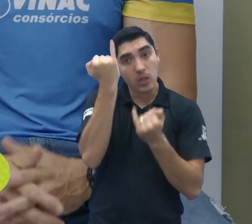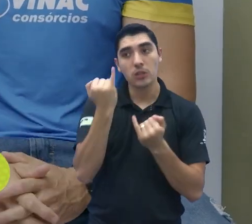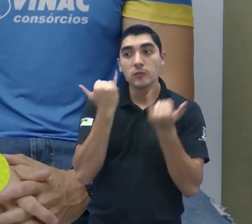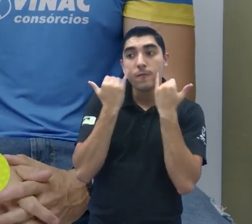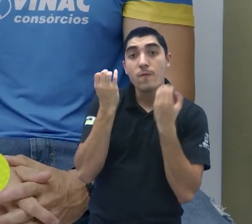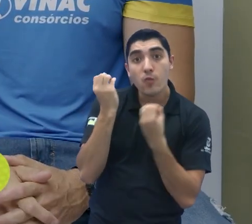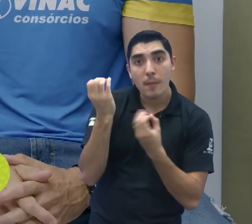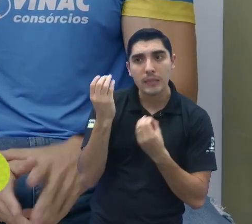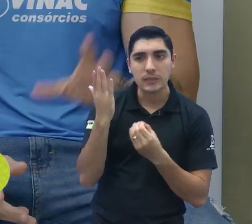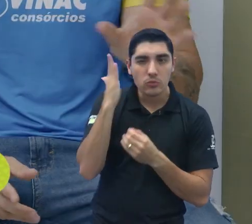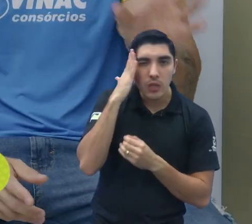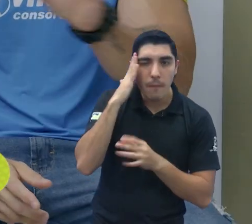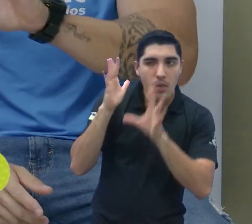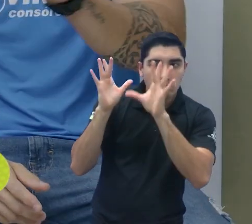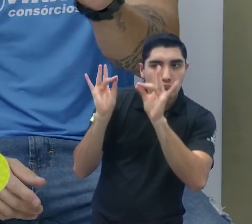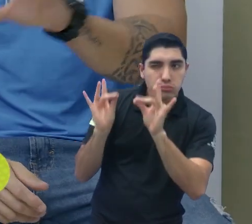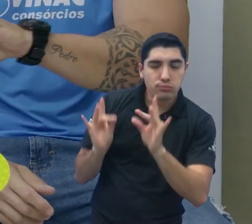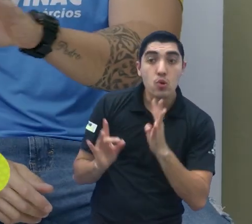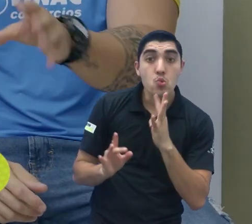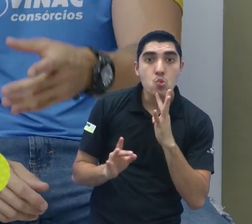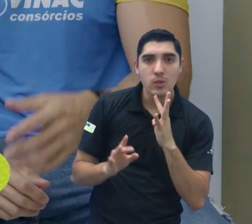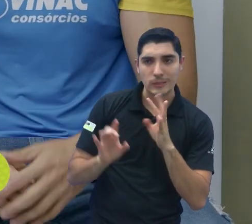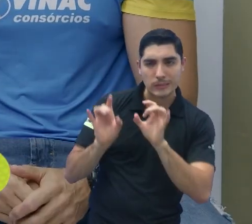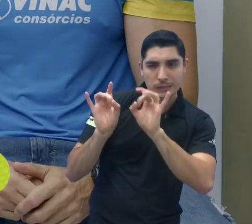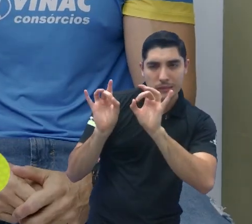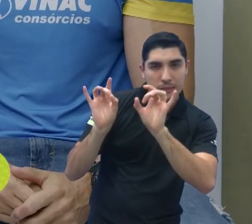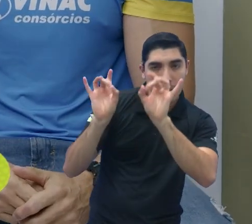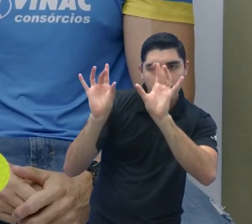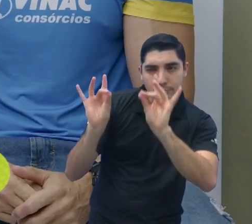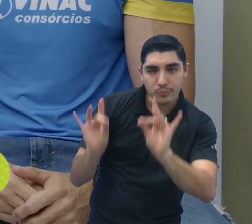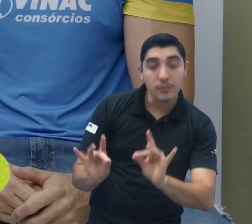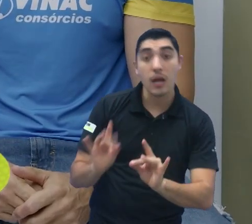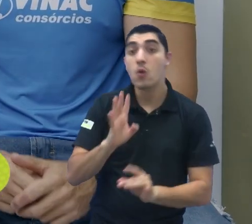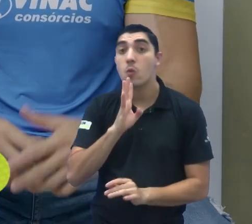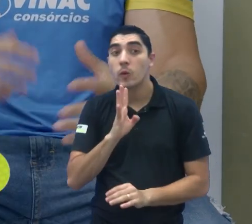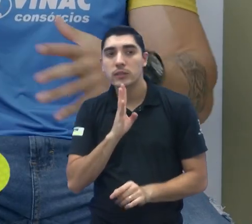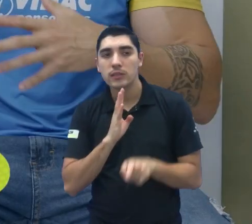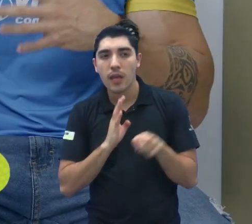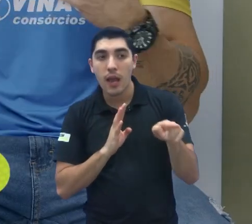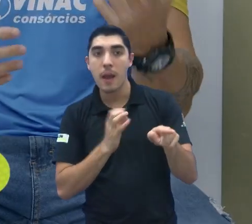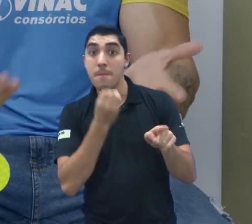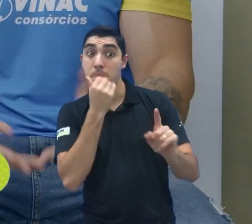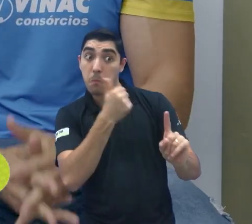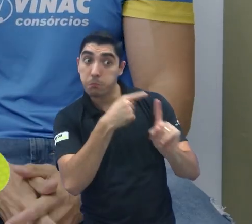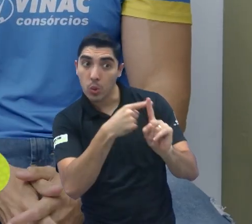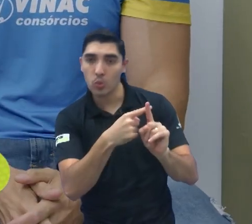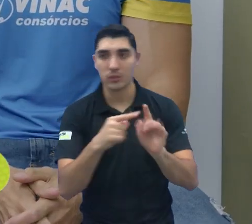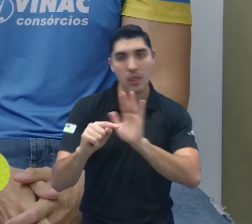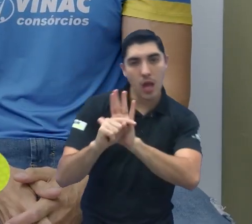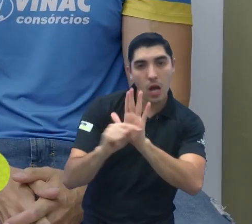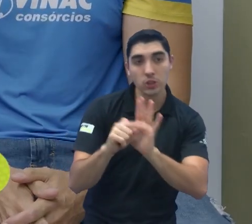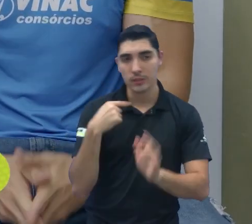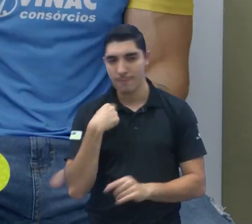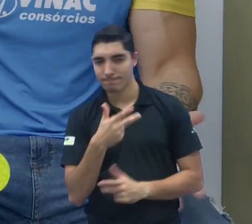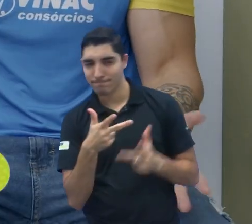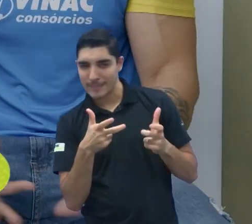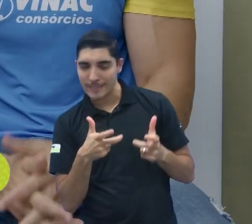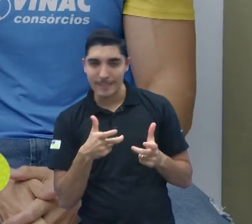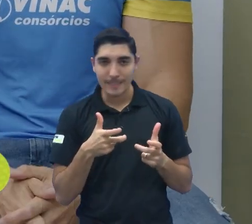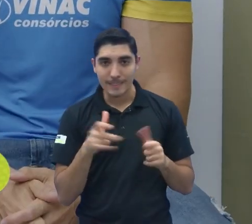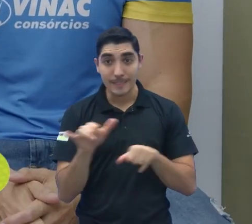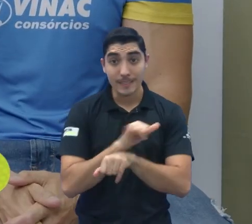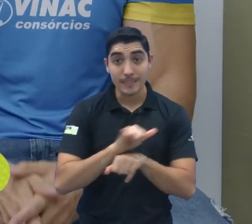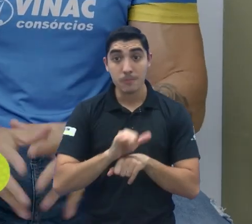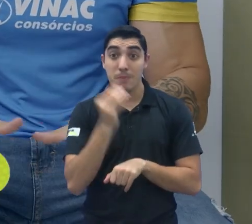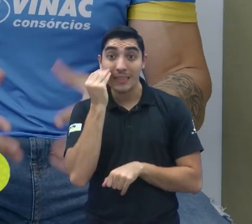extremamente estratégico, então você tem que saber os pontos fortes, pontos fracos dos adversários, aonde ele é melhor, onde ele tem melhor desempenho, então, para tirar uma vantagem